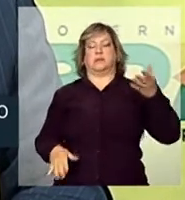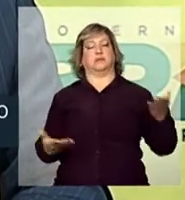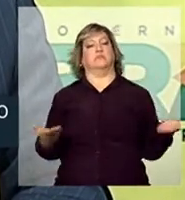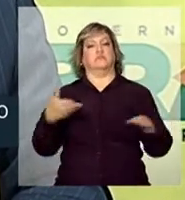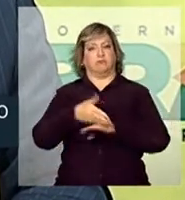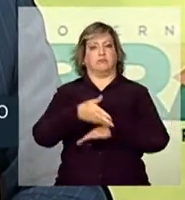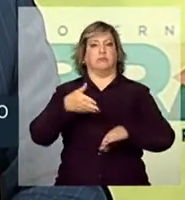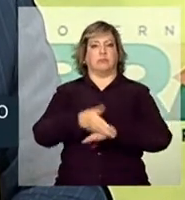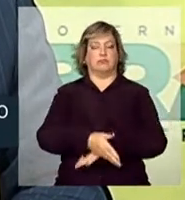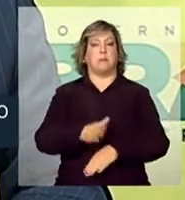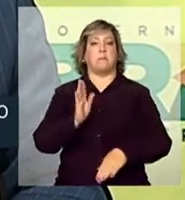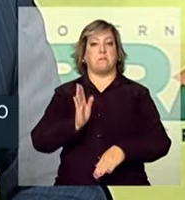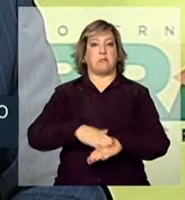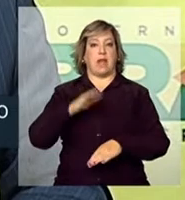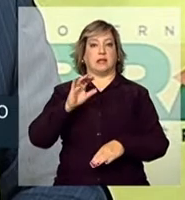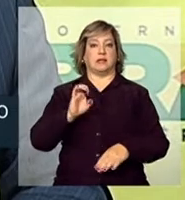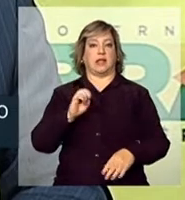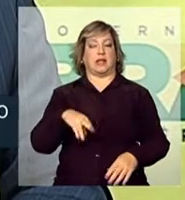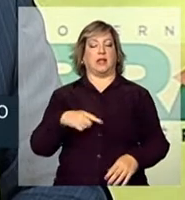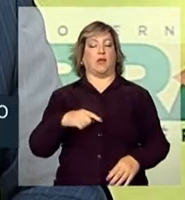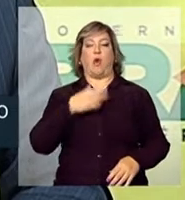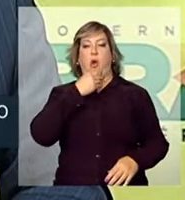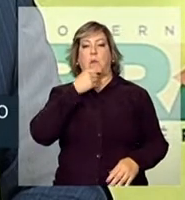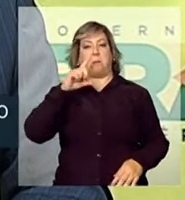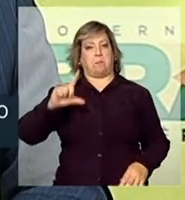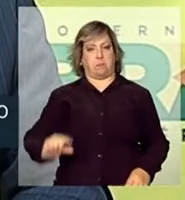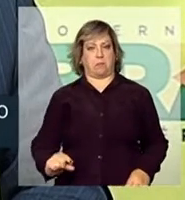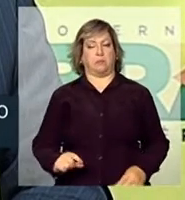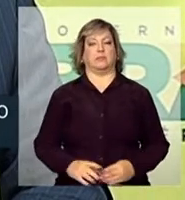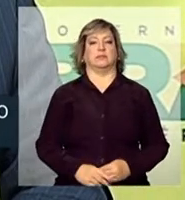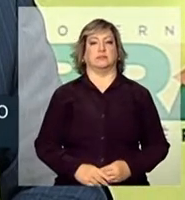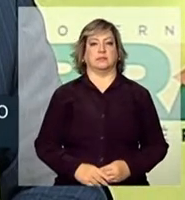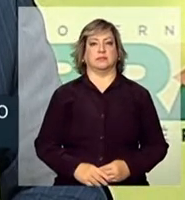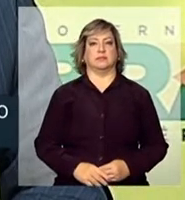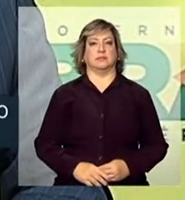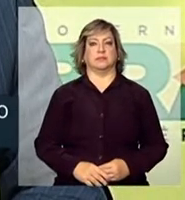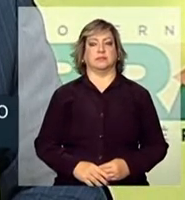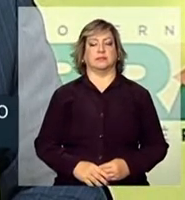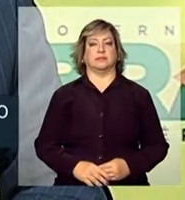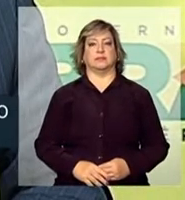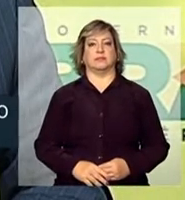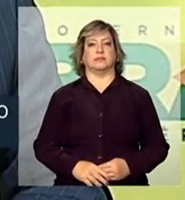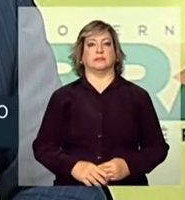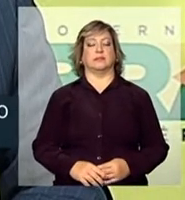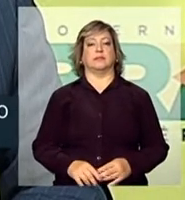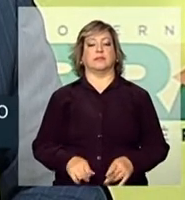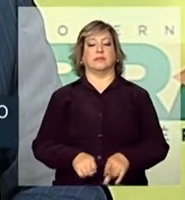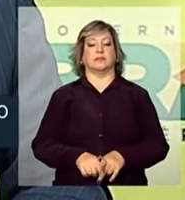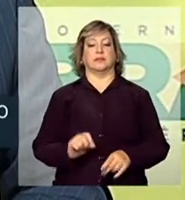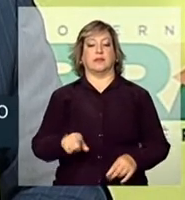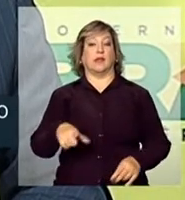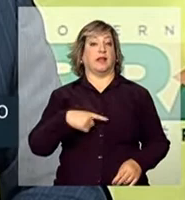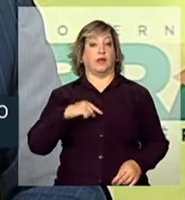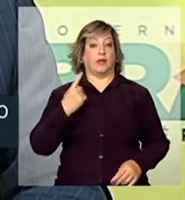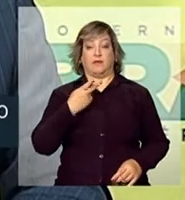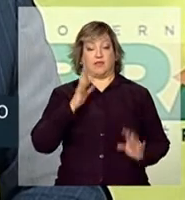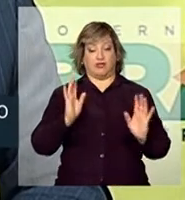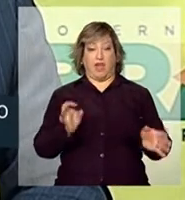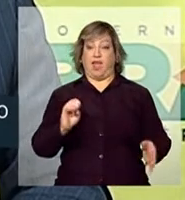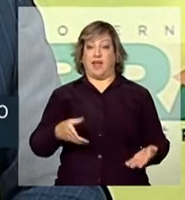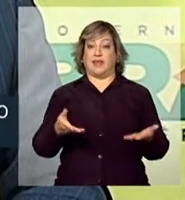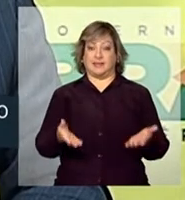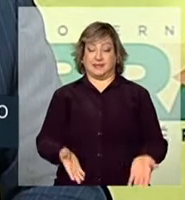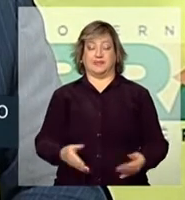relativa já bem superior aos homens a fita métrica adianta reclamar já é